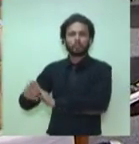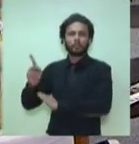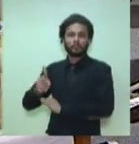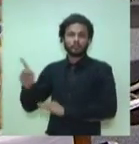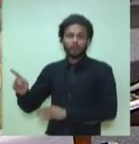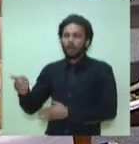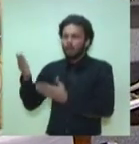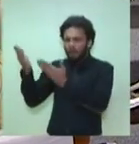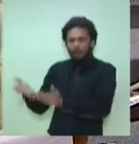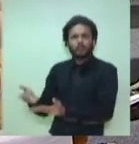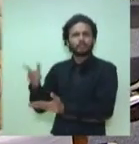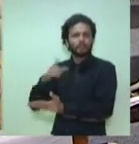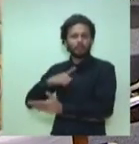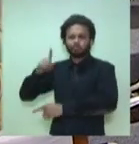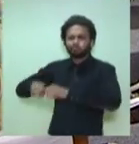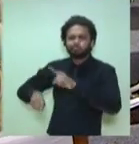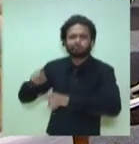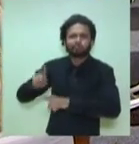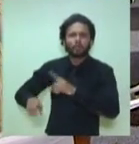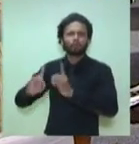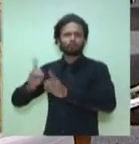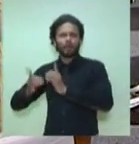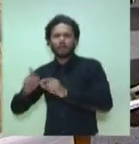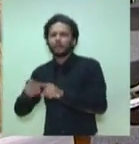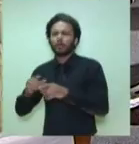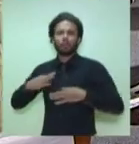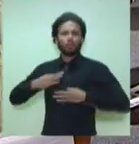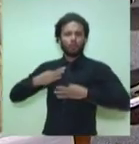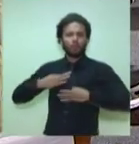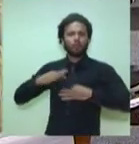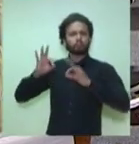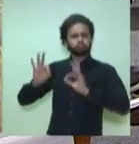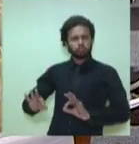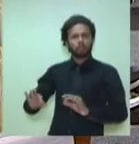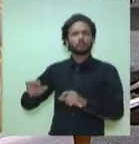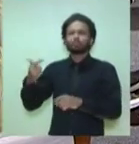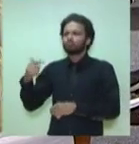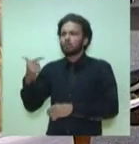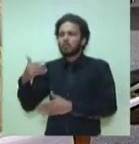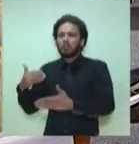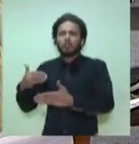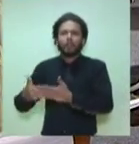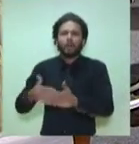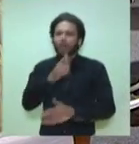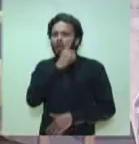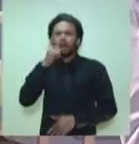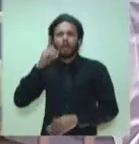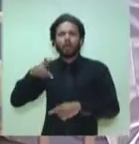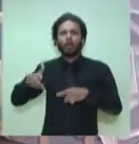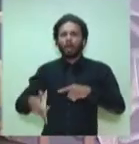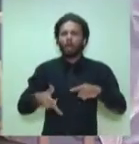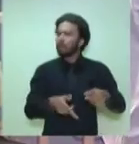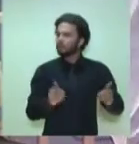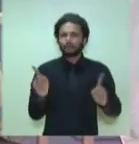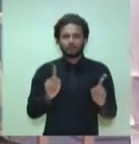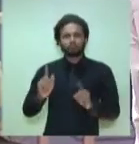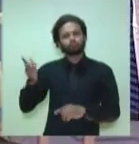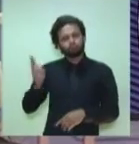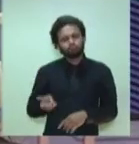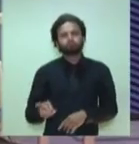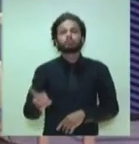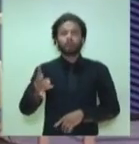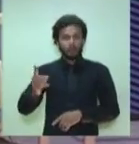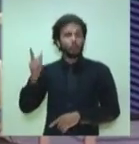esse professor, tendo material didático, o aluno tendo fardamento, não tendo descontinuidade na merenda escolar, nós vamos ter condições de